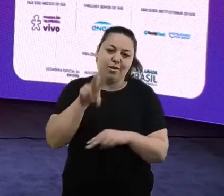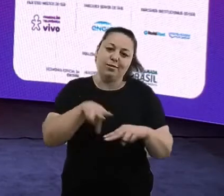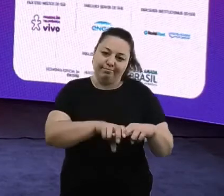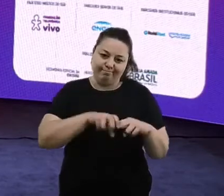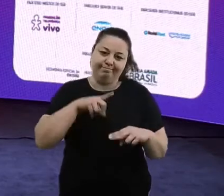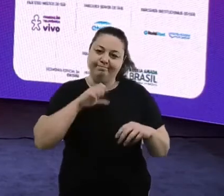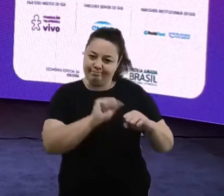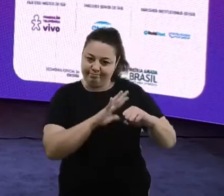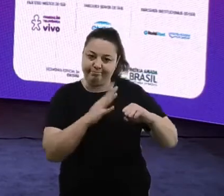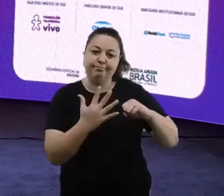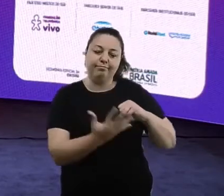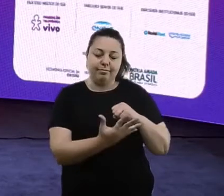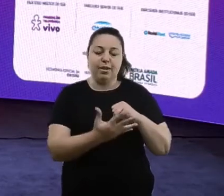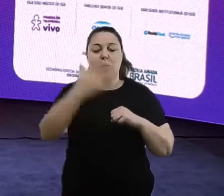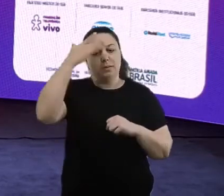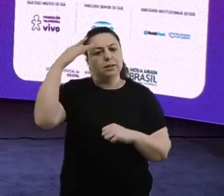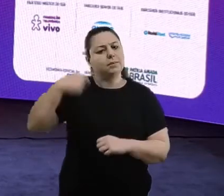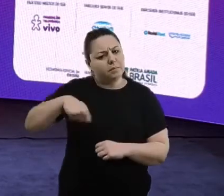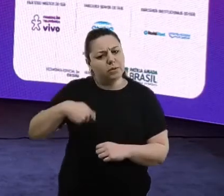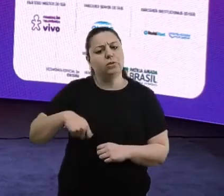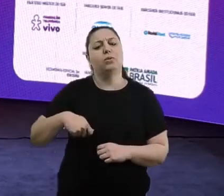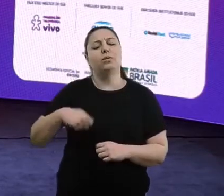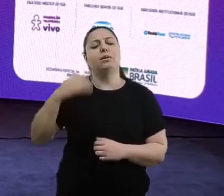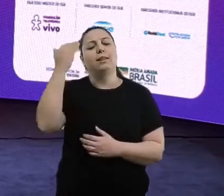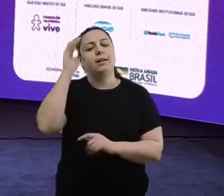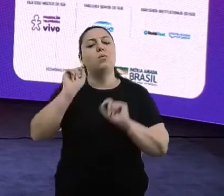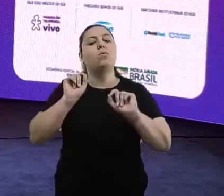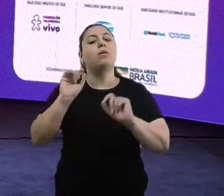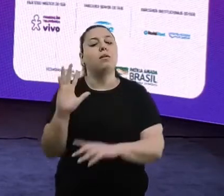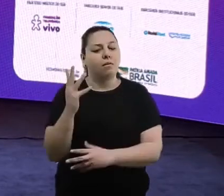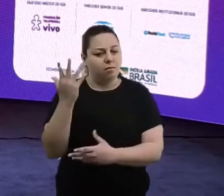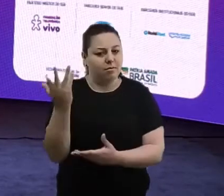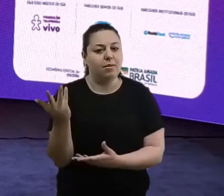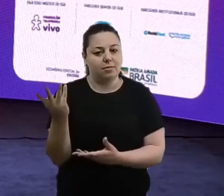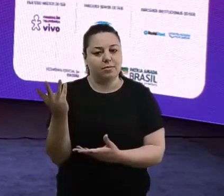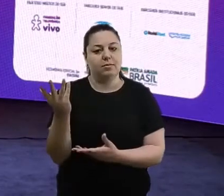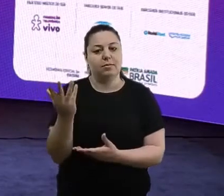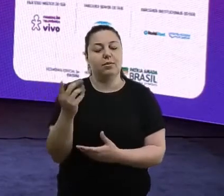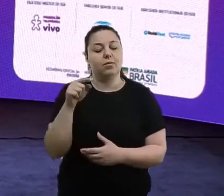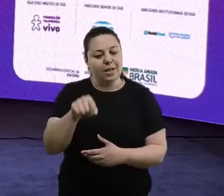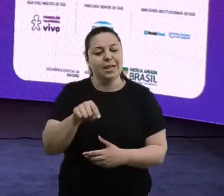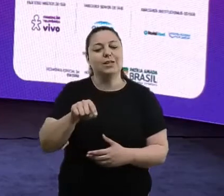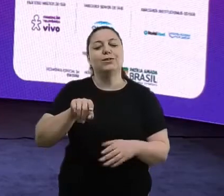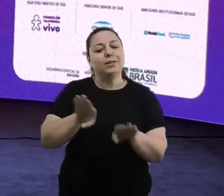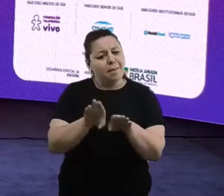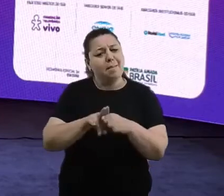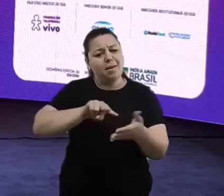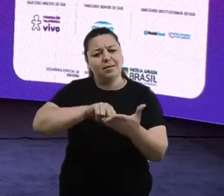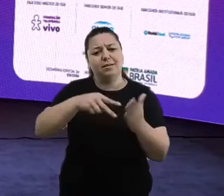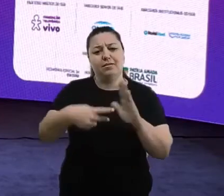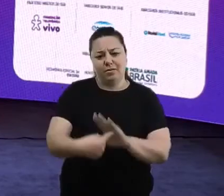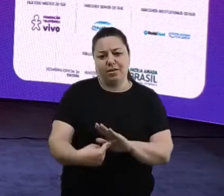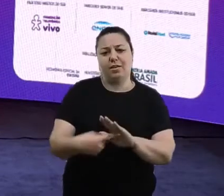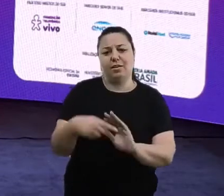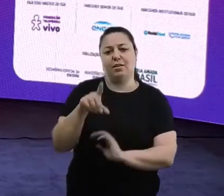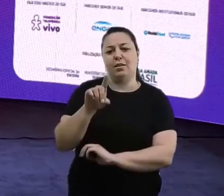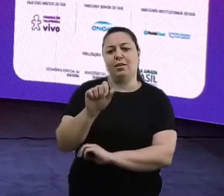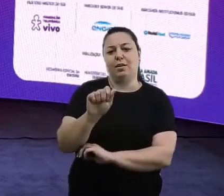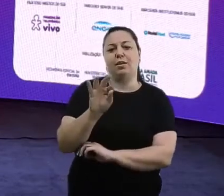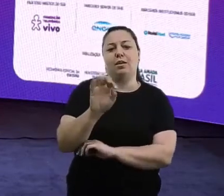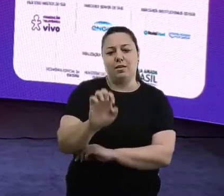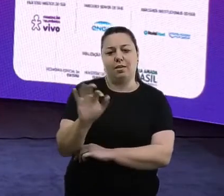entendam realmente o que está acontecendo, o que está por trás. Então isso também é Data for Good. A gente instruir o indivíduo, né, é fazer